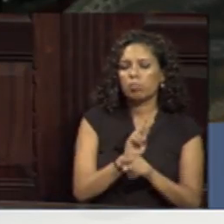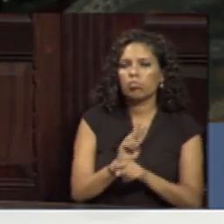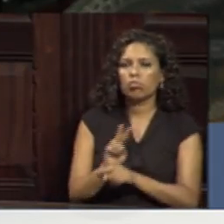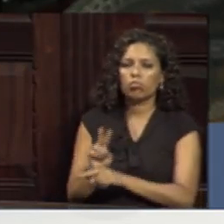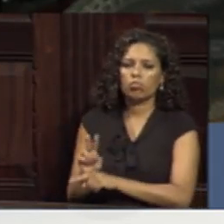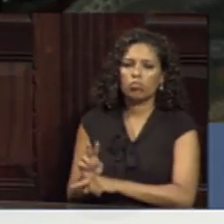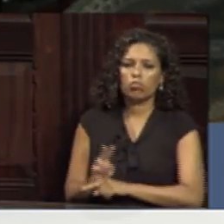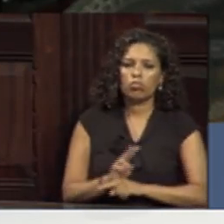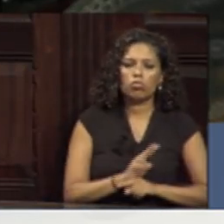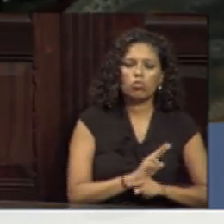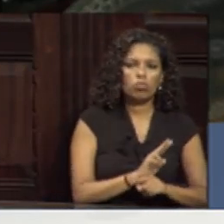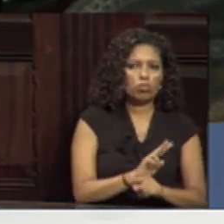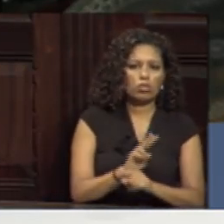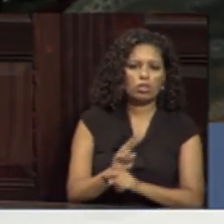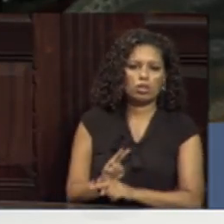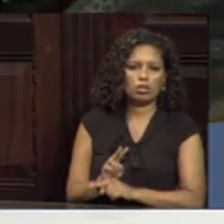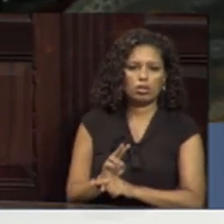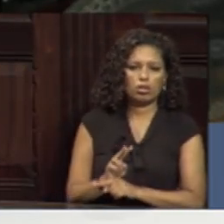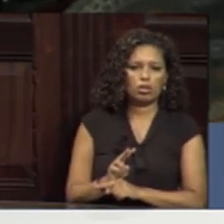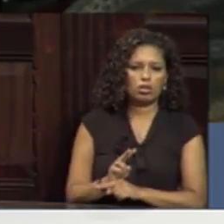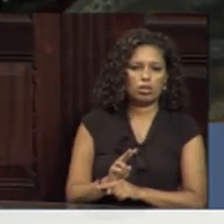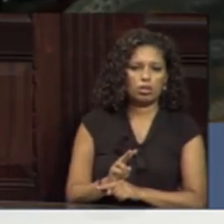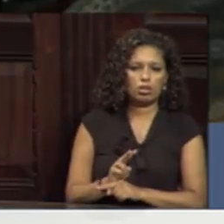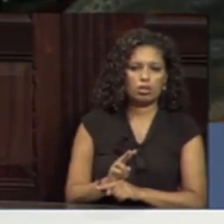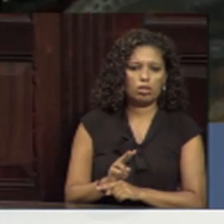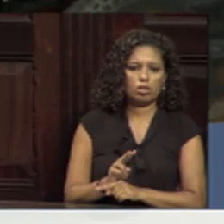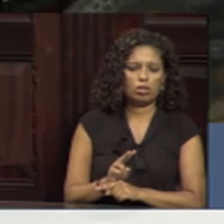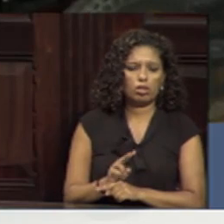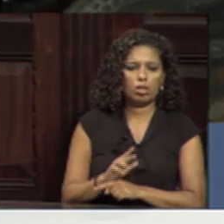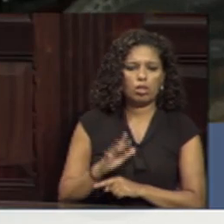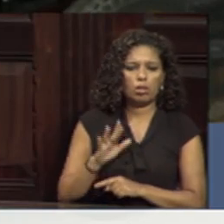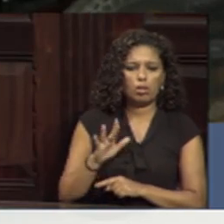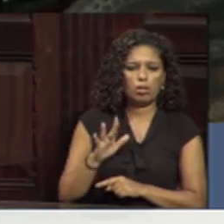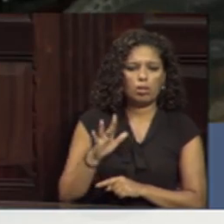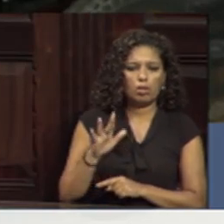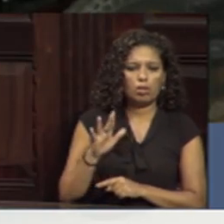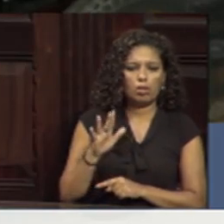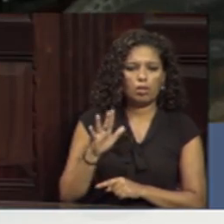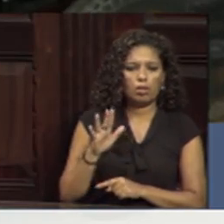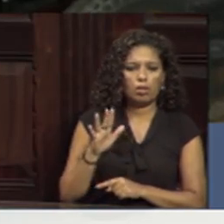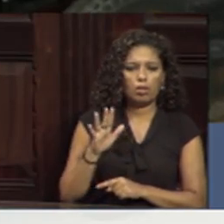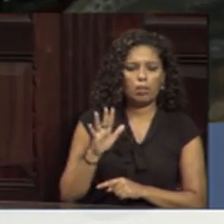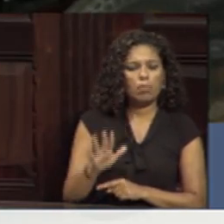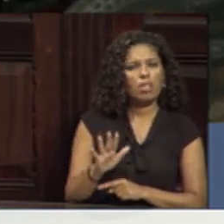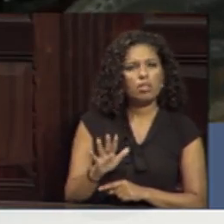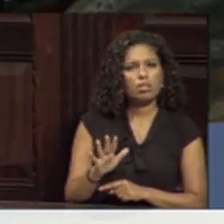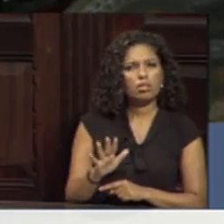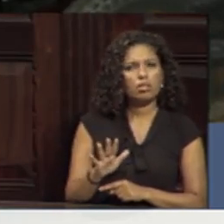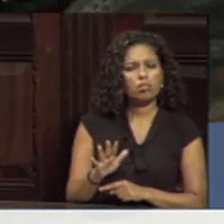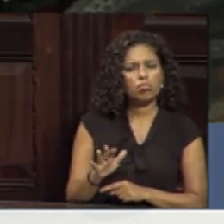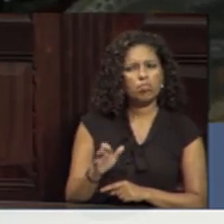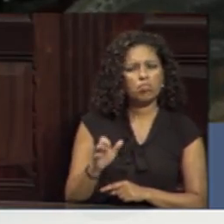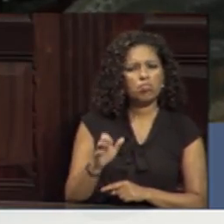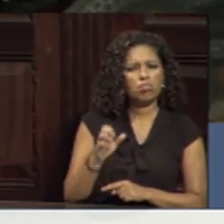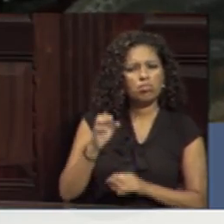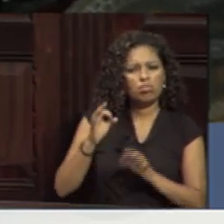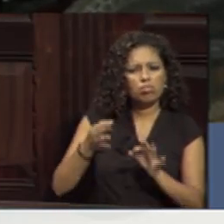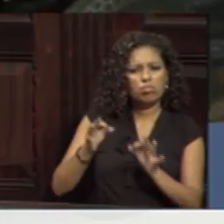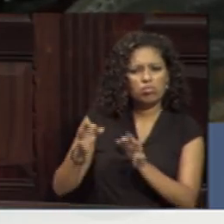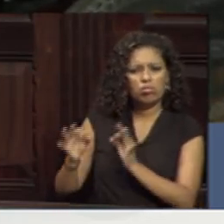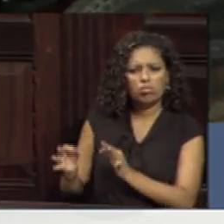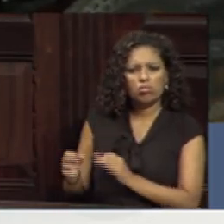a renovação? Tá bem, o pessoal reclama, não sou da bancada de bala nenhuma, né? Não pode